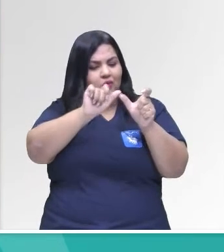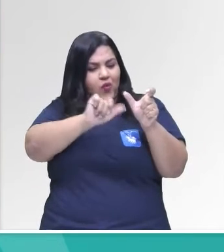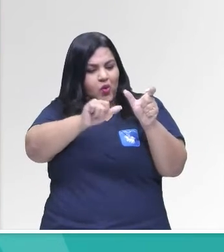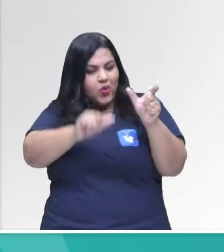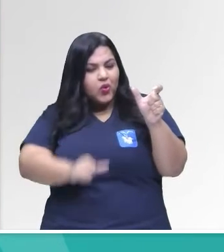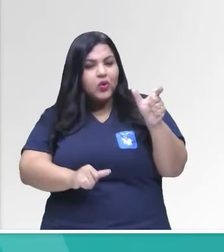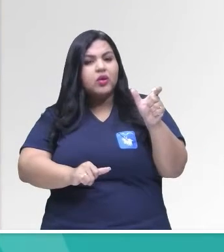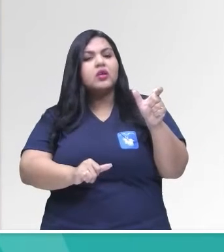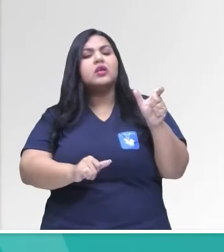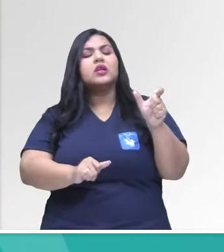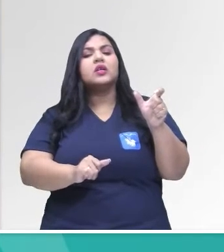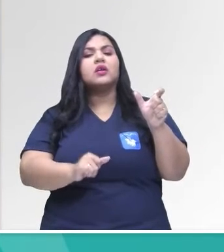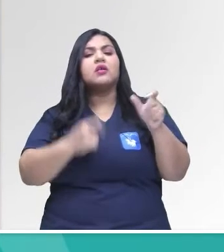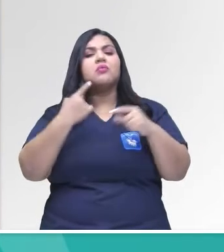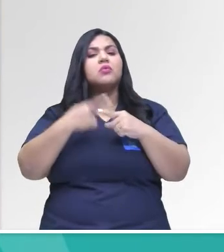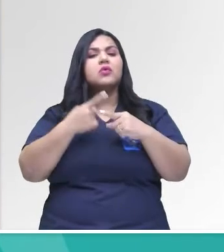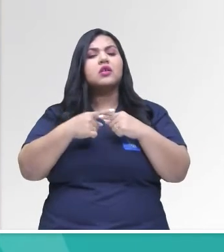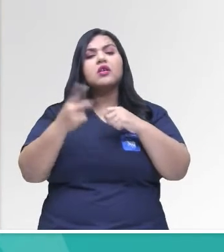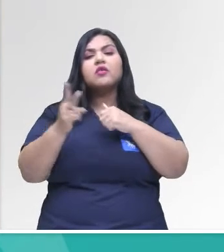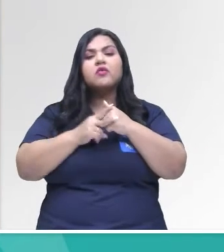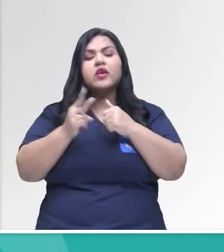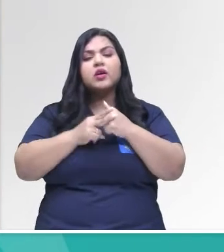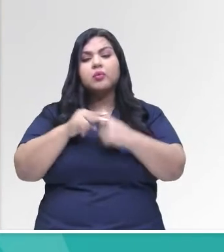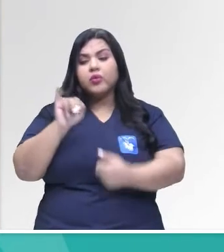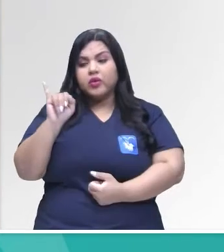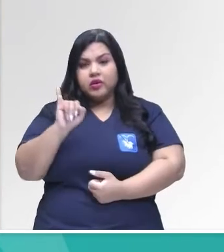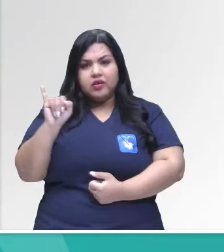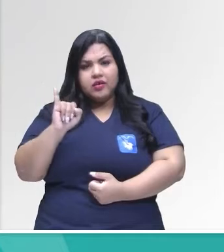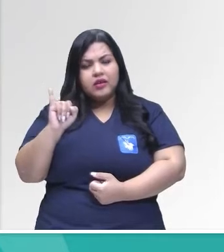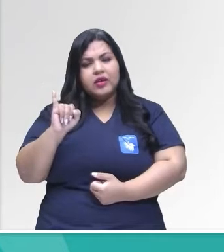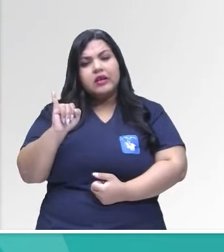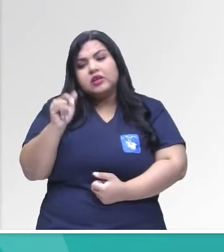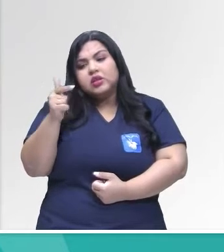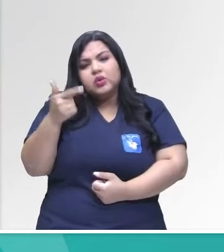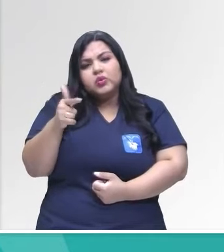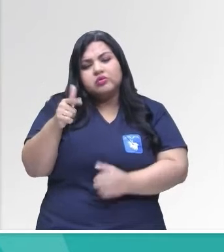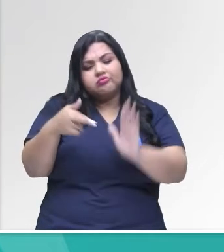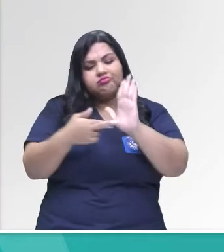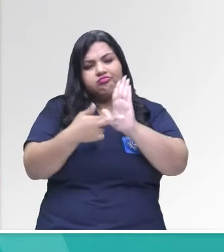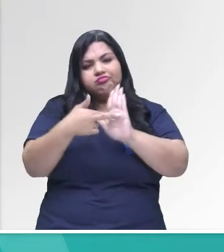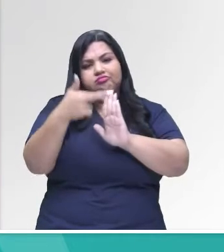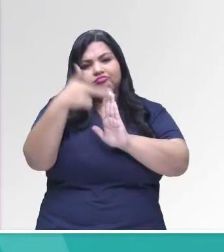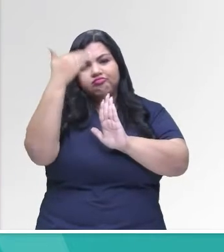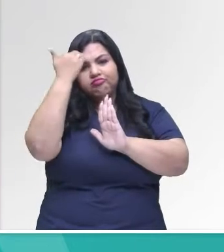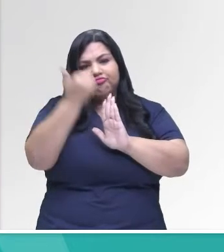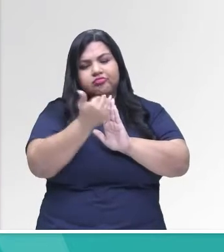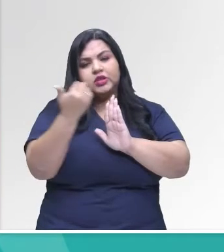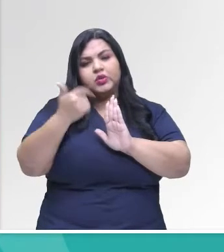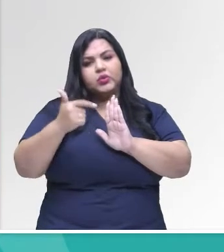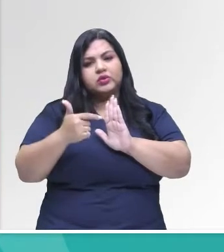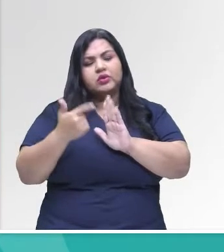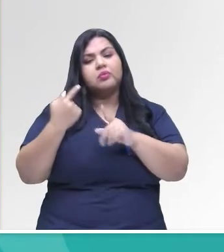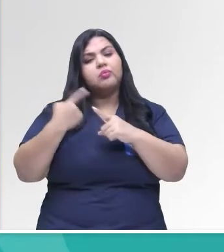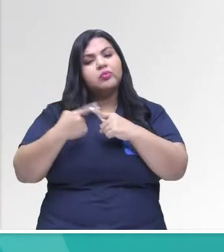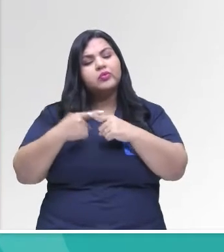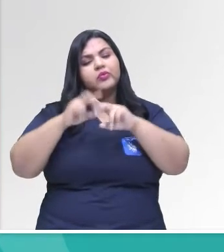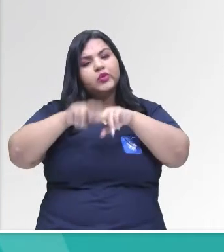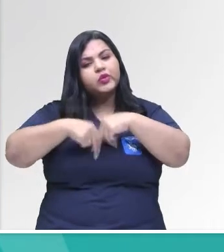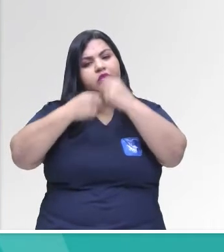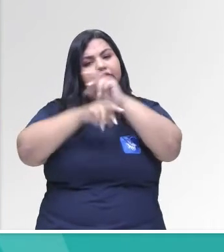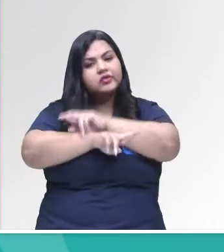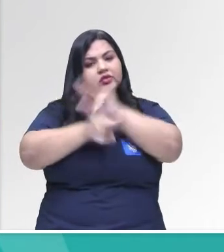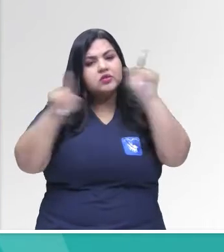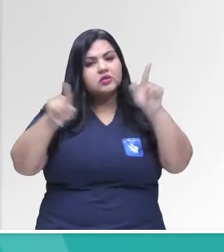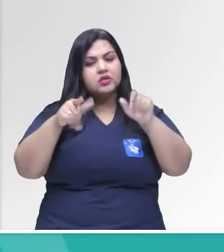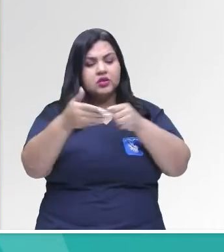um verbo irregular, ele não tem uma regra Por isso que é muito diferente da forma